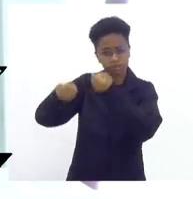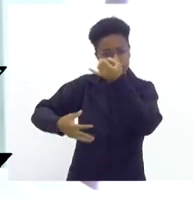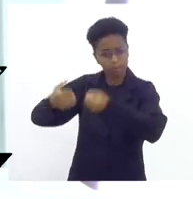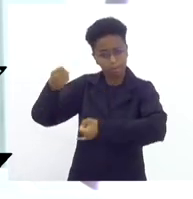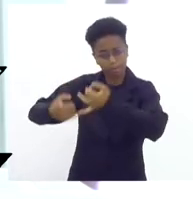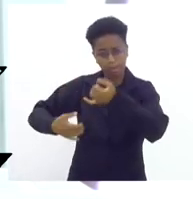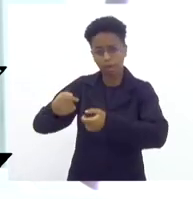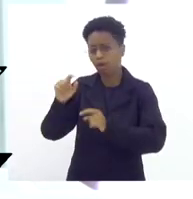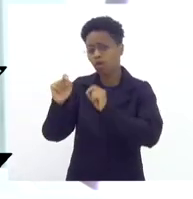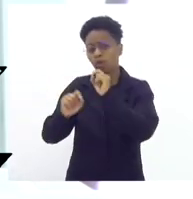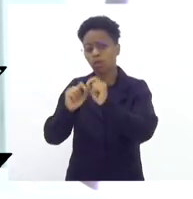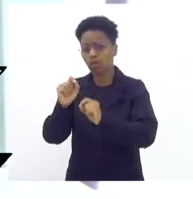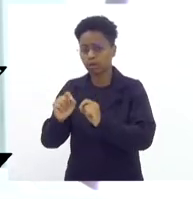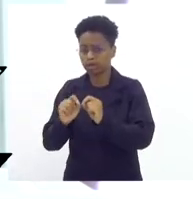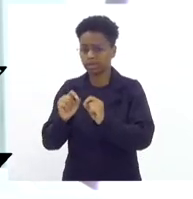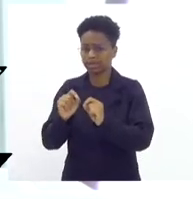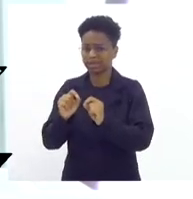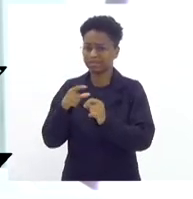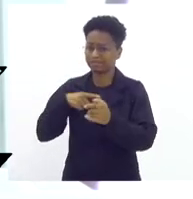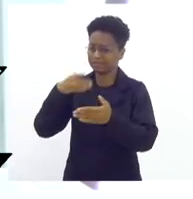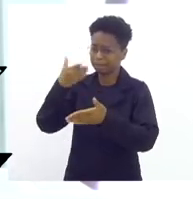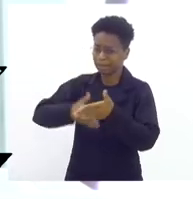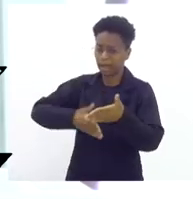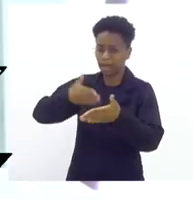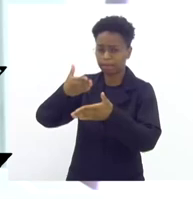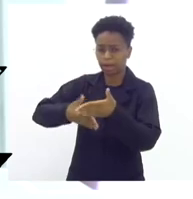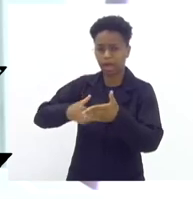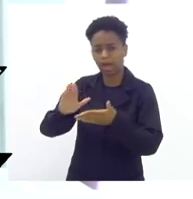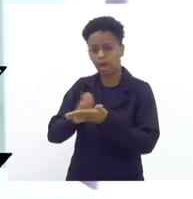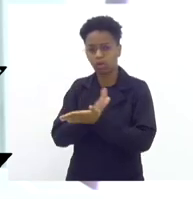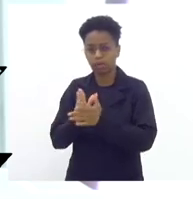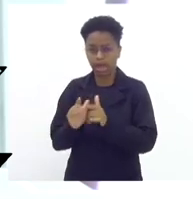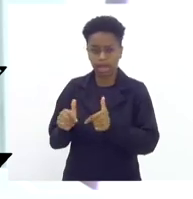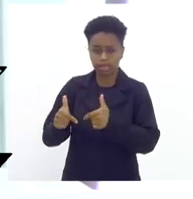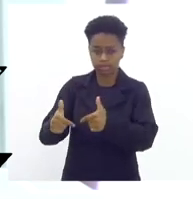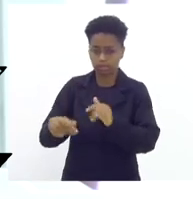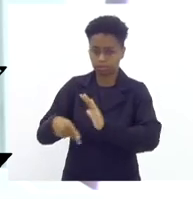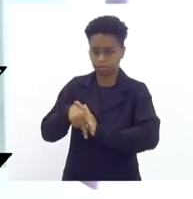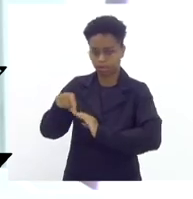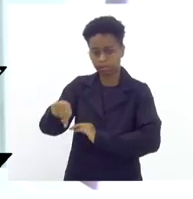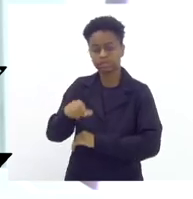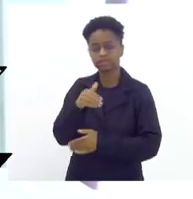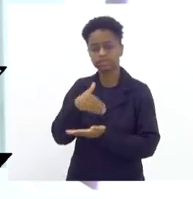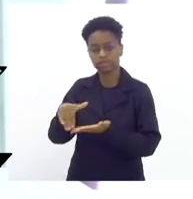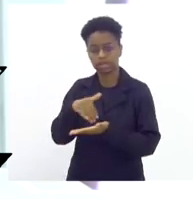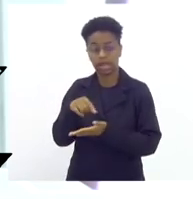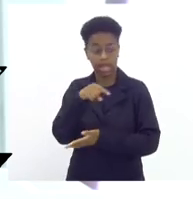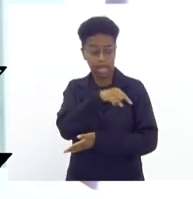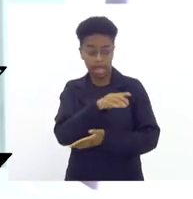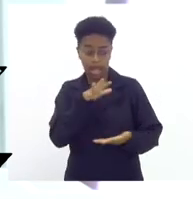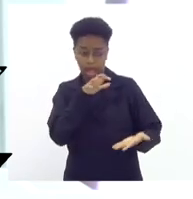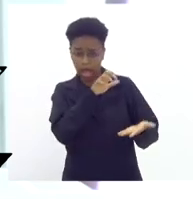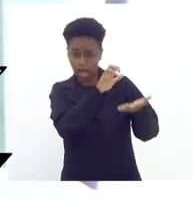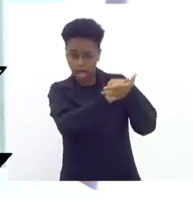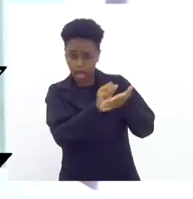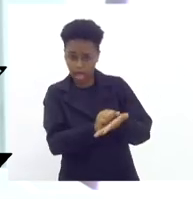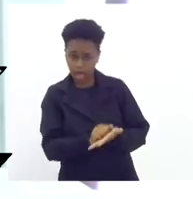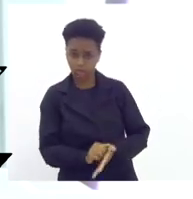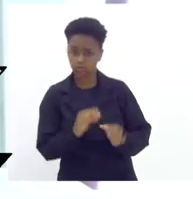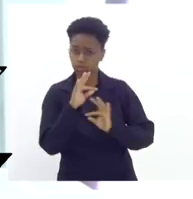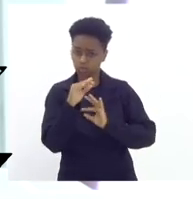que que é estava ocasionar alguns entraves nas ações da secretaria e eles anotaram tudo